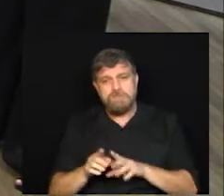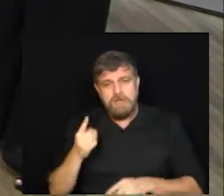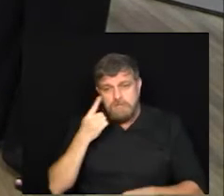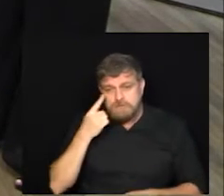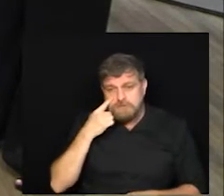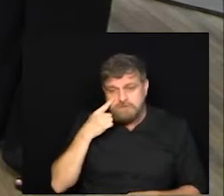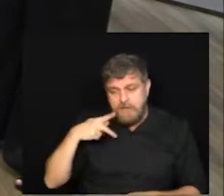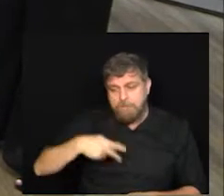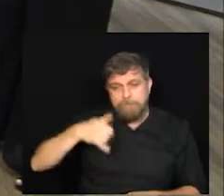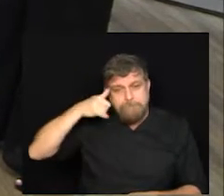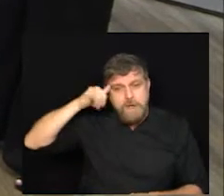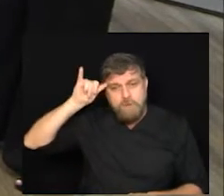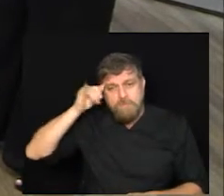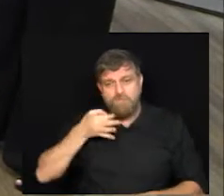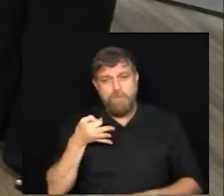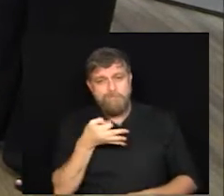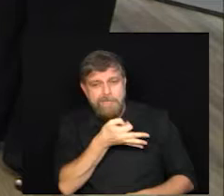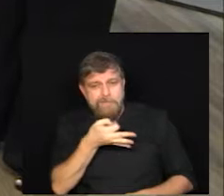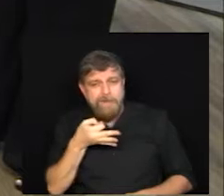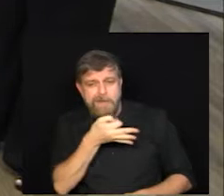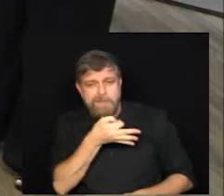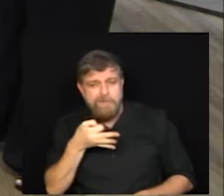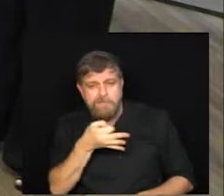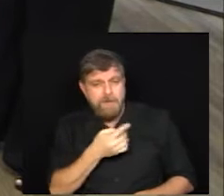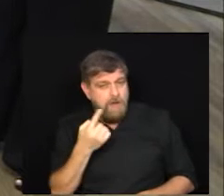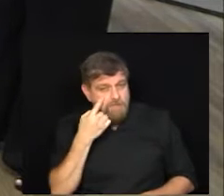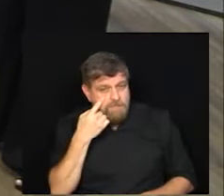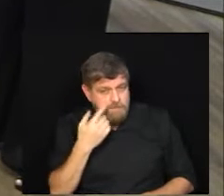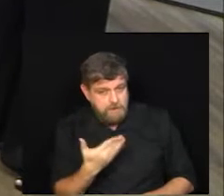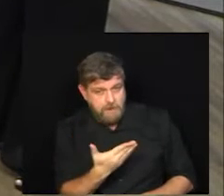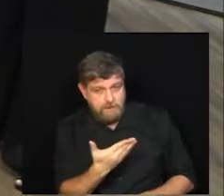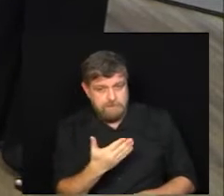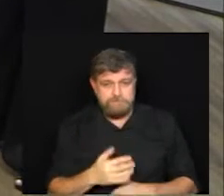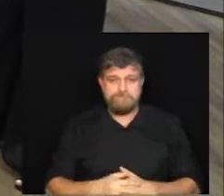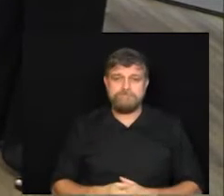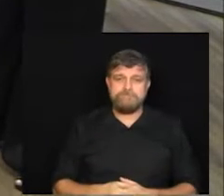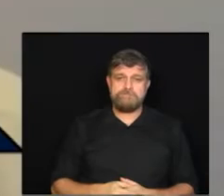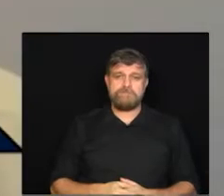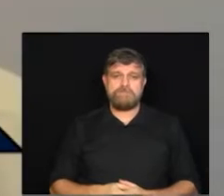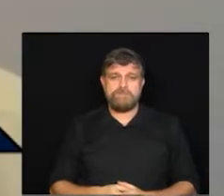vereador Paulo Búfalo sobre este projeto. Vamos acompanhar então.